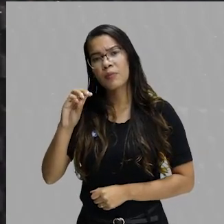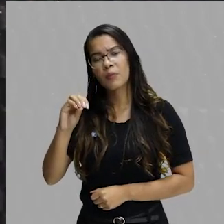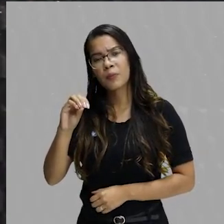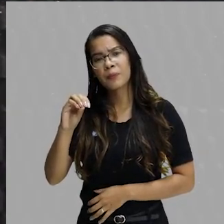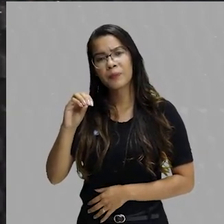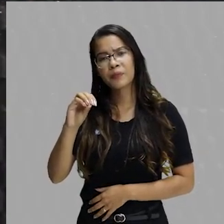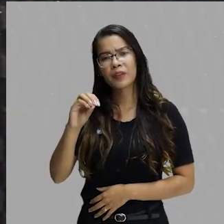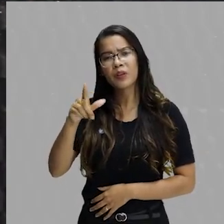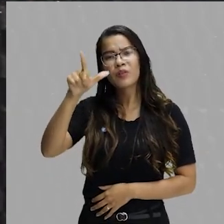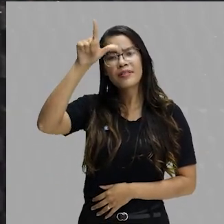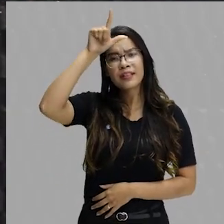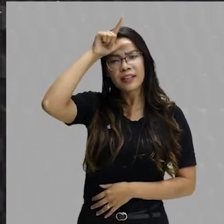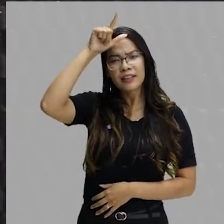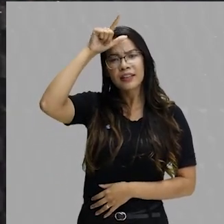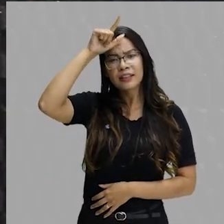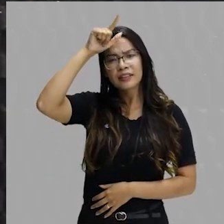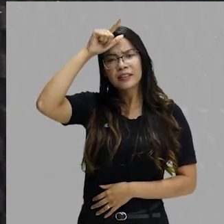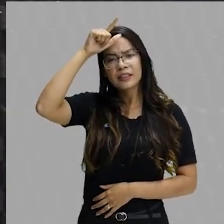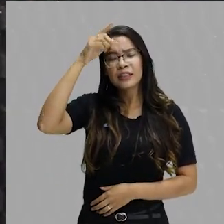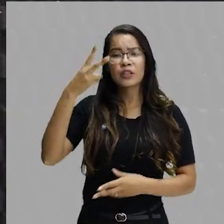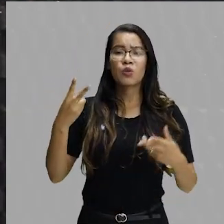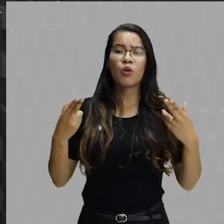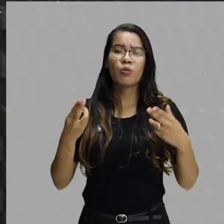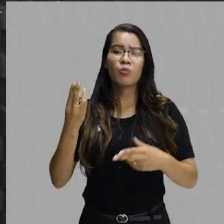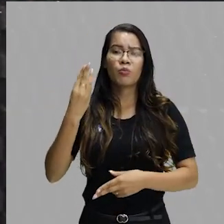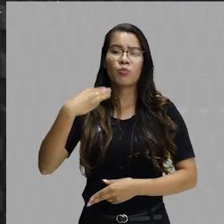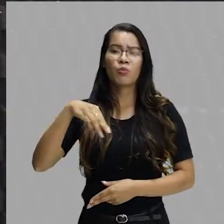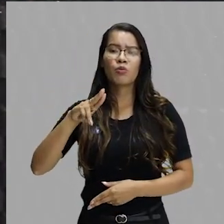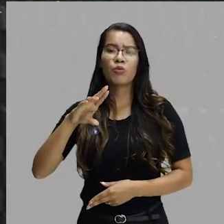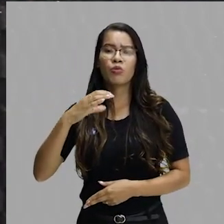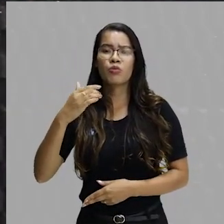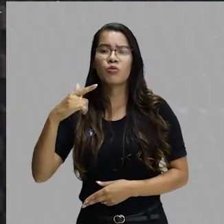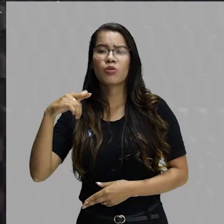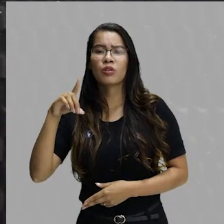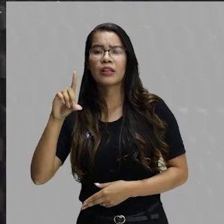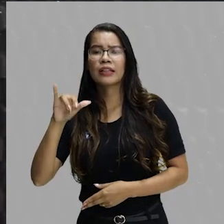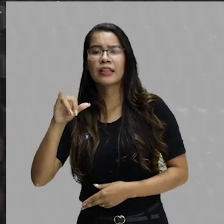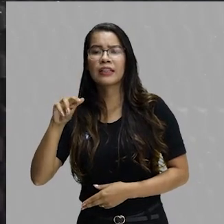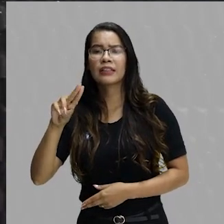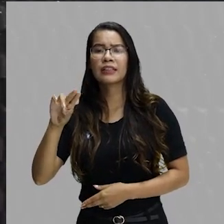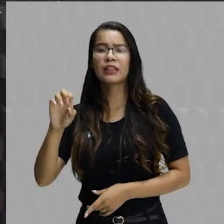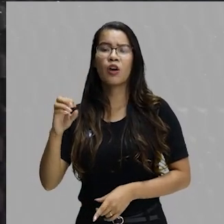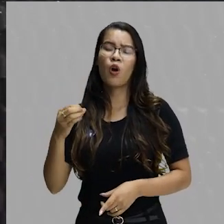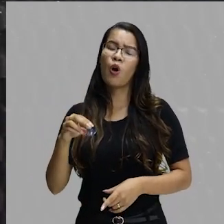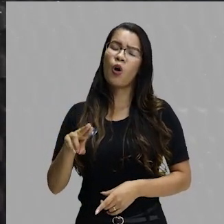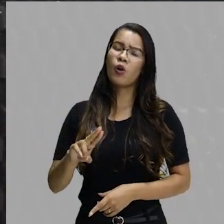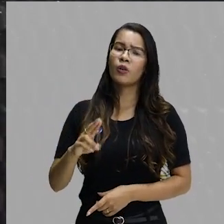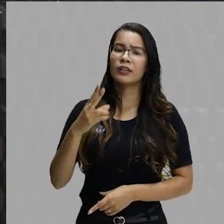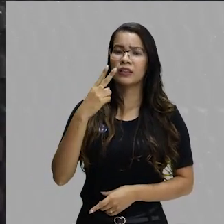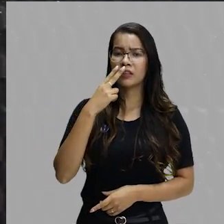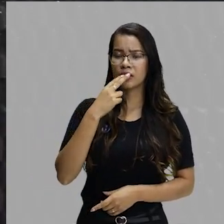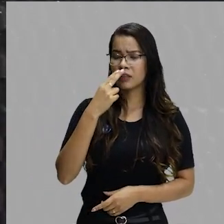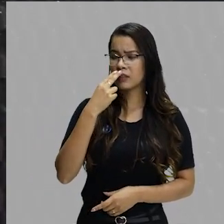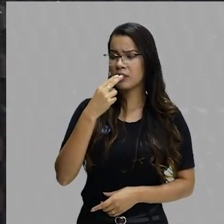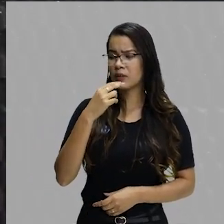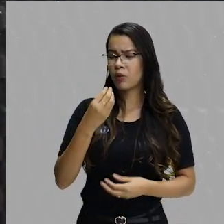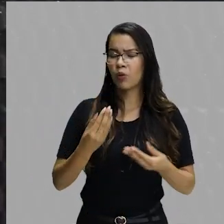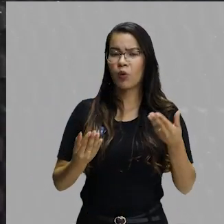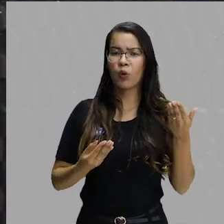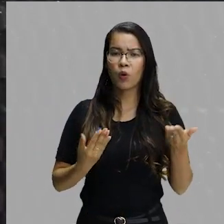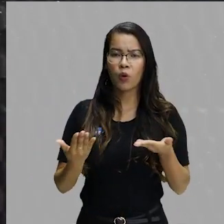esses líderes fascistas, como Mussolini na Itália, Hitler na Alemanha, como é que essas lideranças fascistas